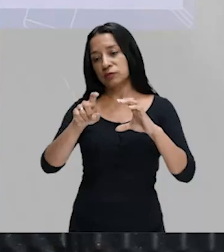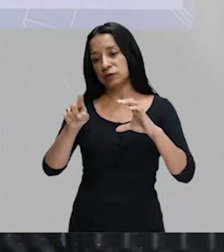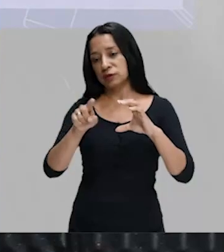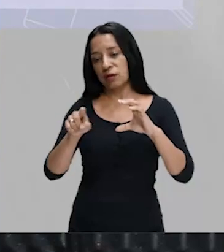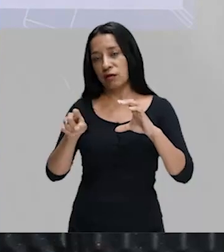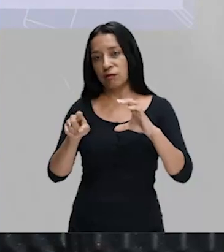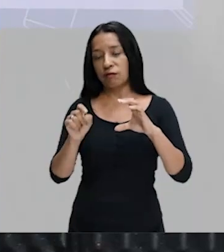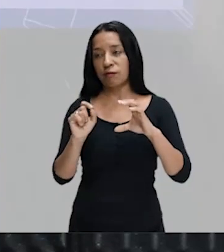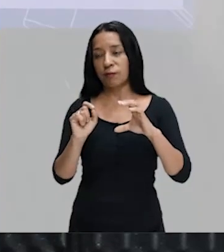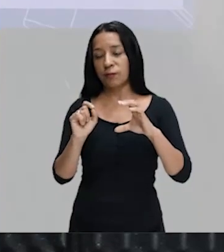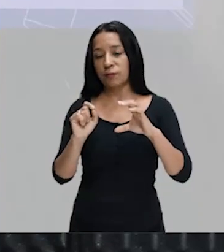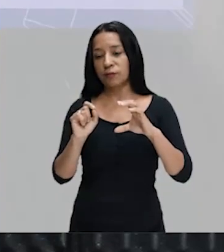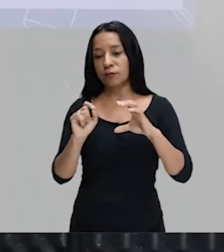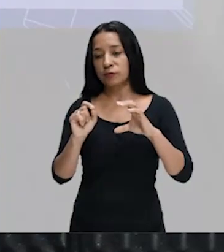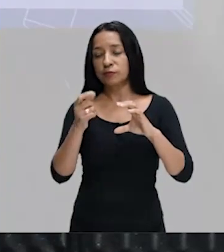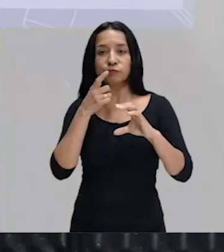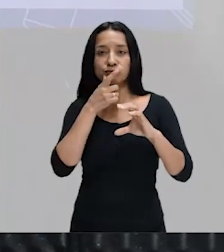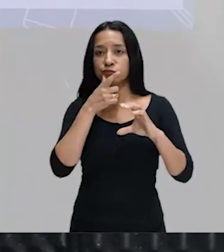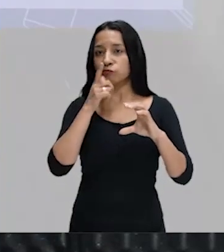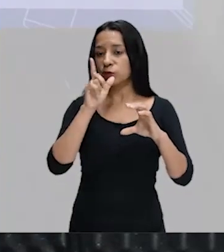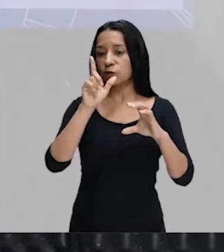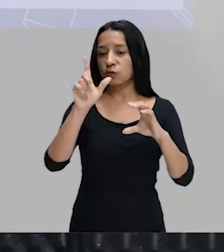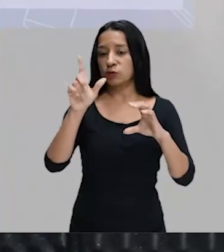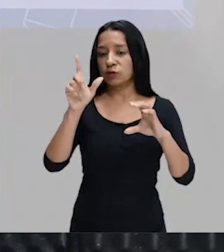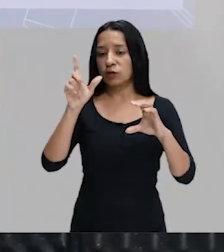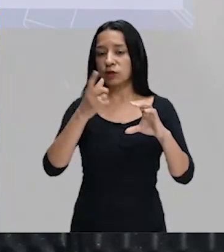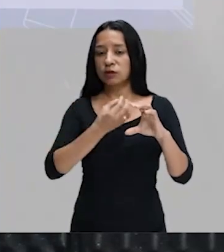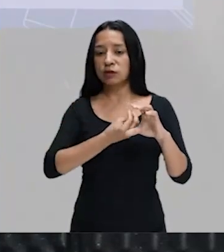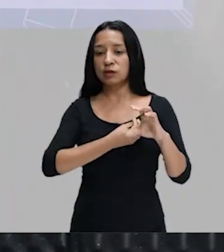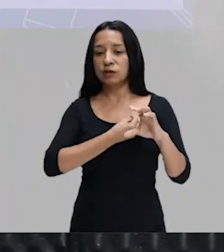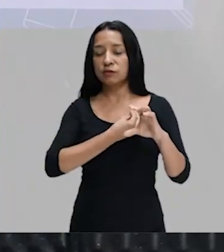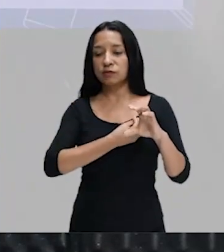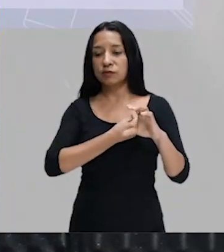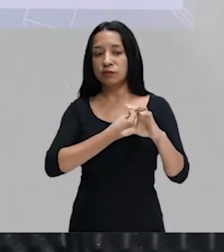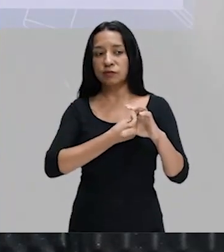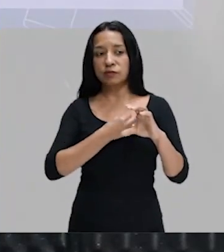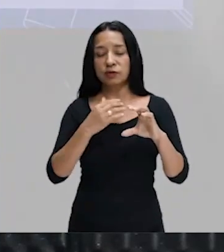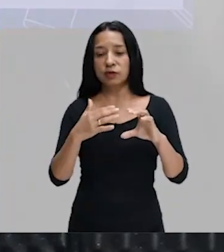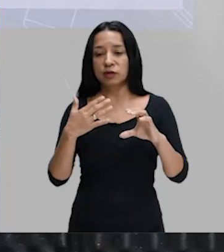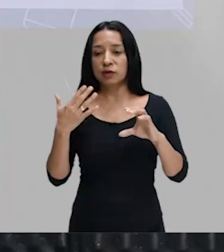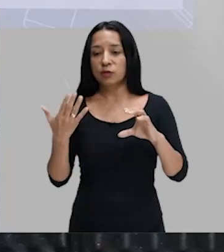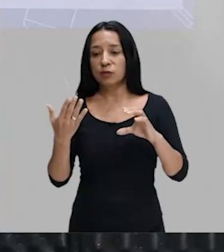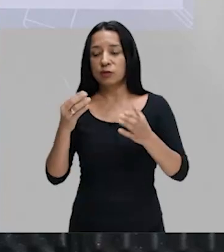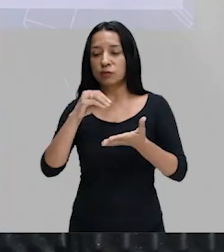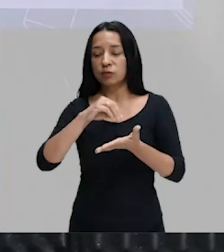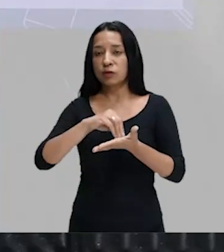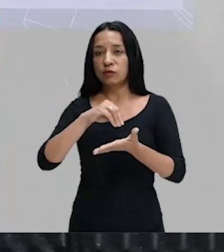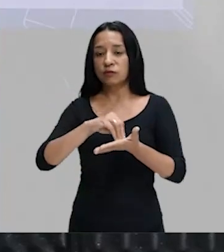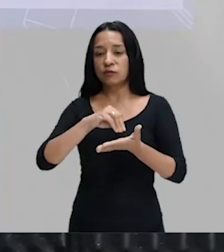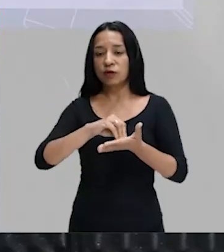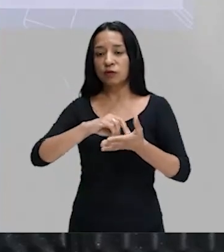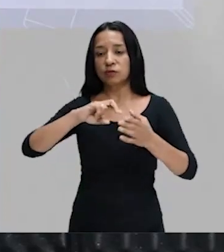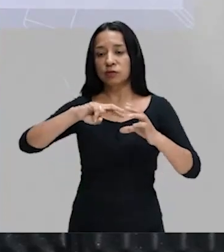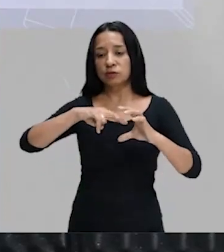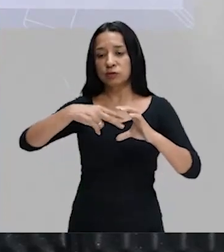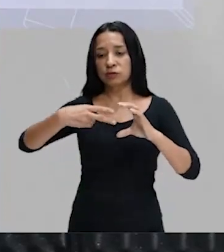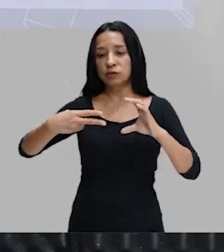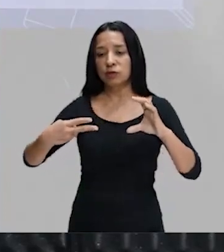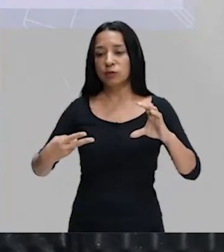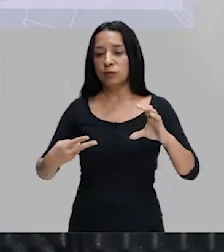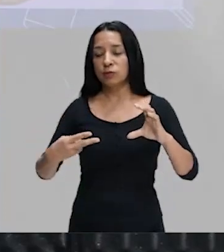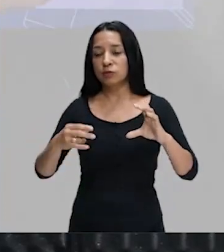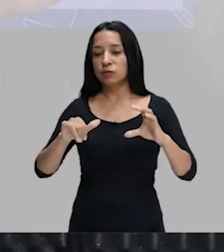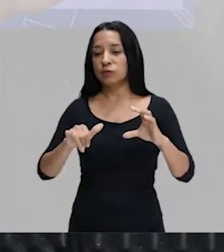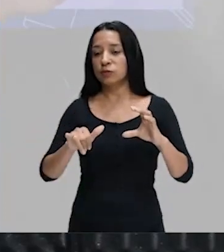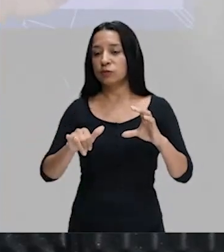sistema ZW, não conseguem sobreviver enquanto a ausência do cromossomo Y